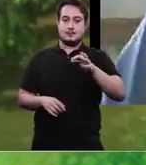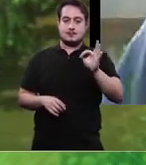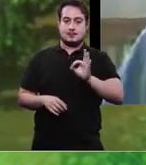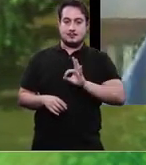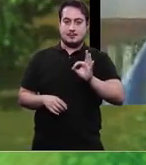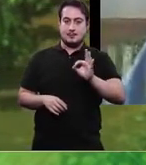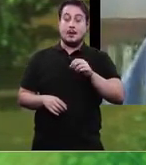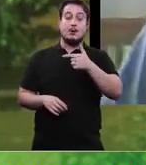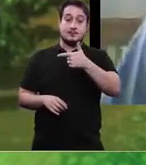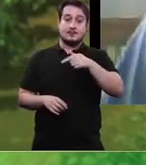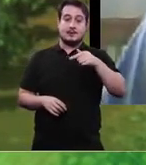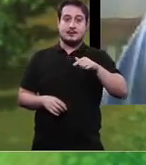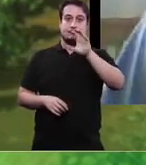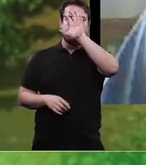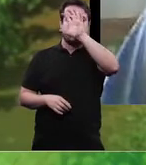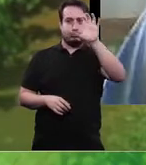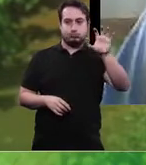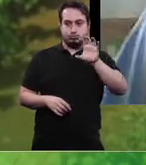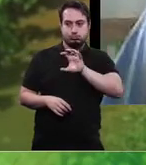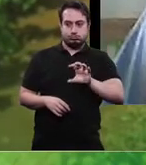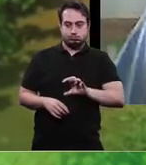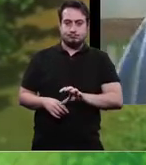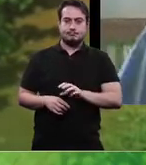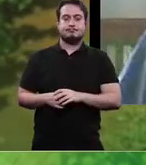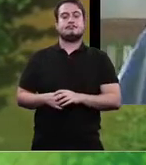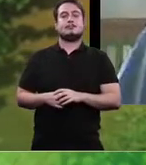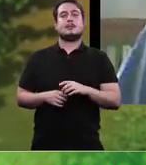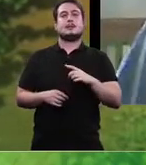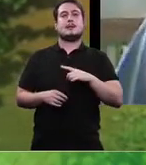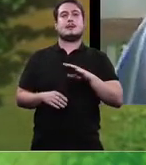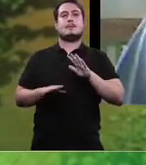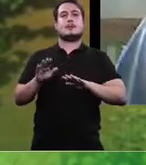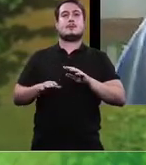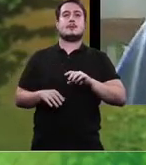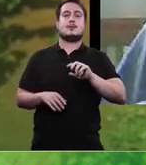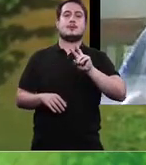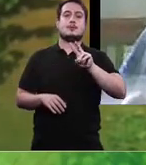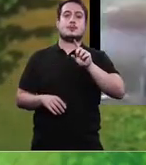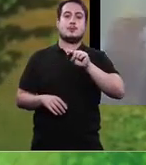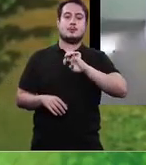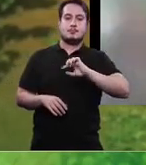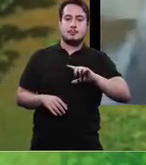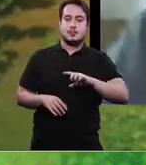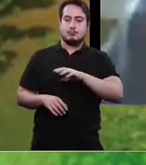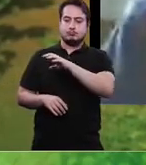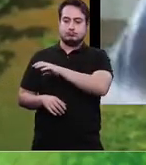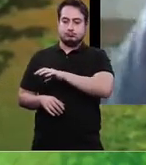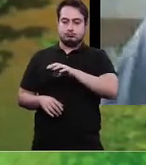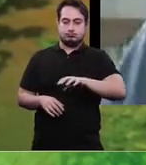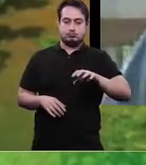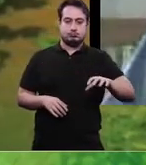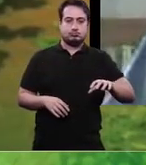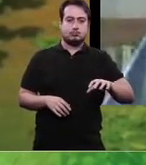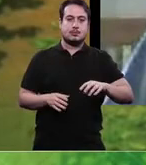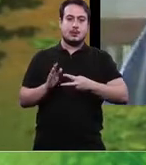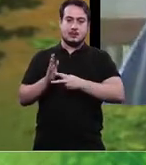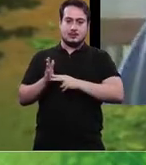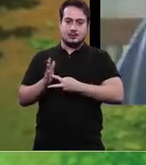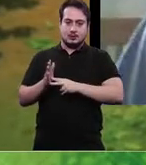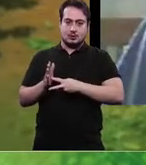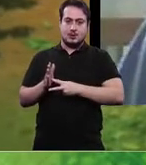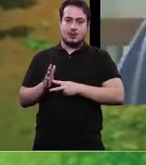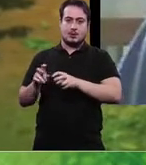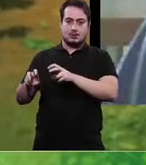federações estaduais, ela tem cerca de 2 mil sindicatos rurais, então cada produtor rural pode acessar seu sindicato